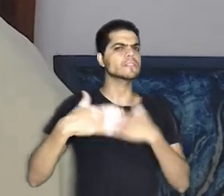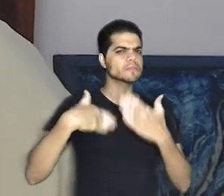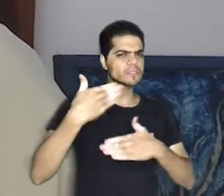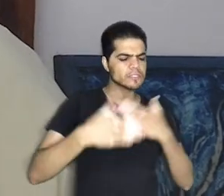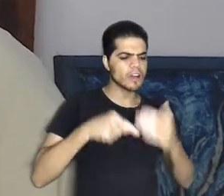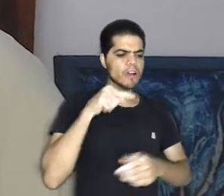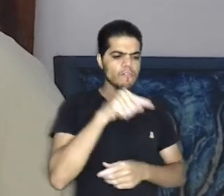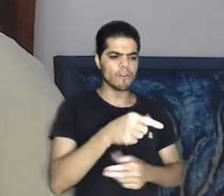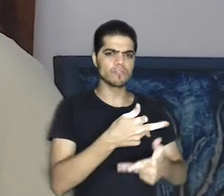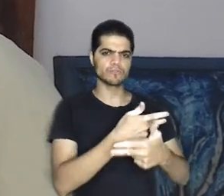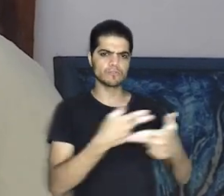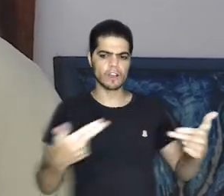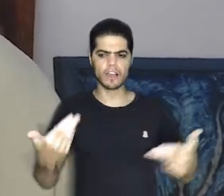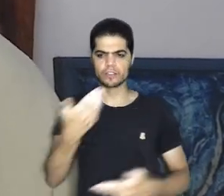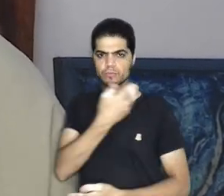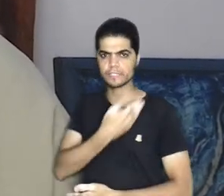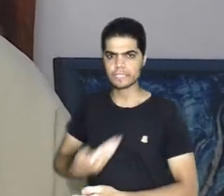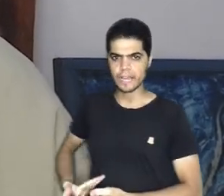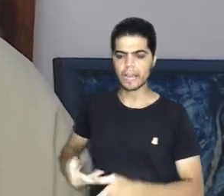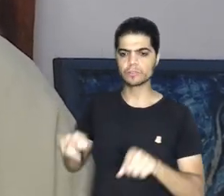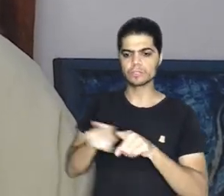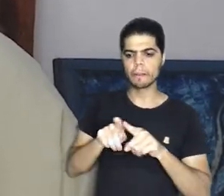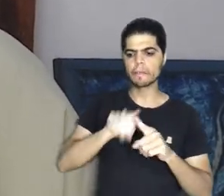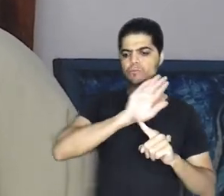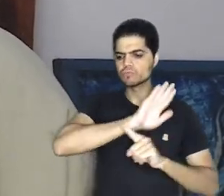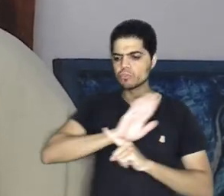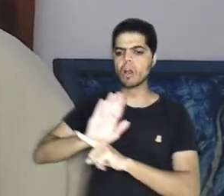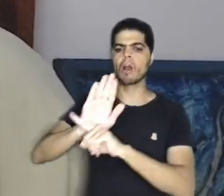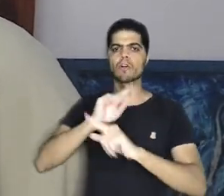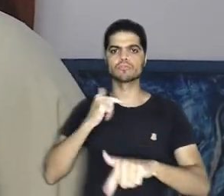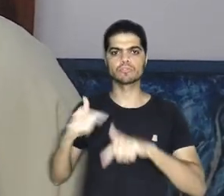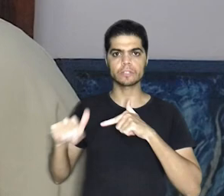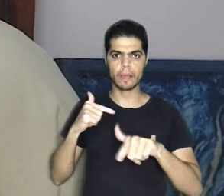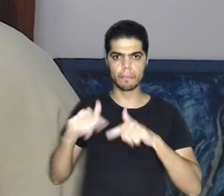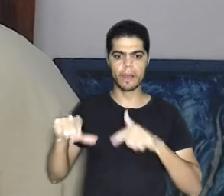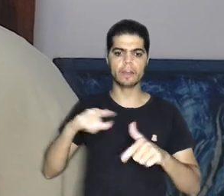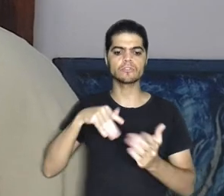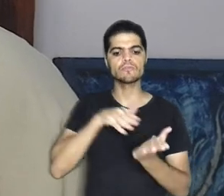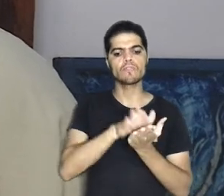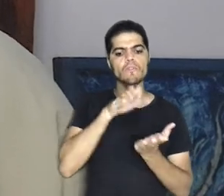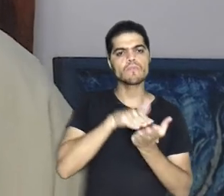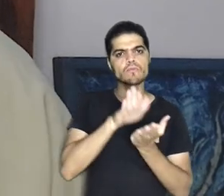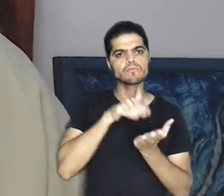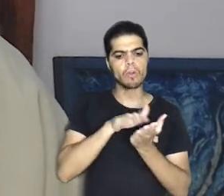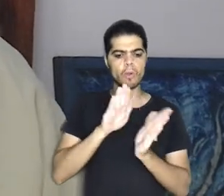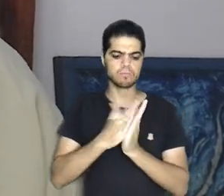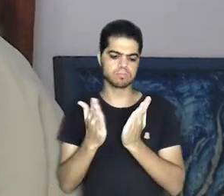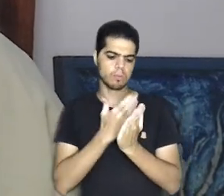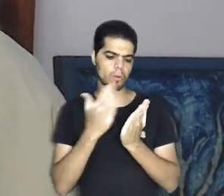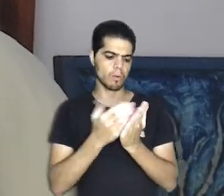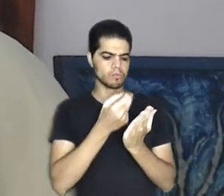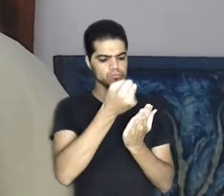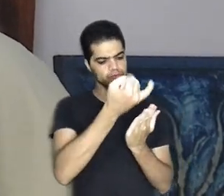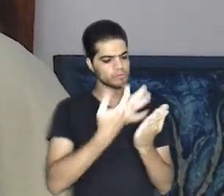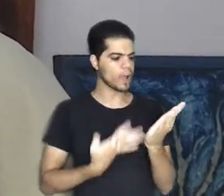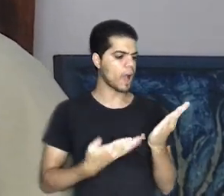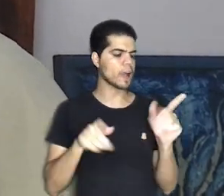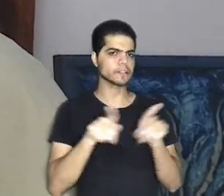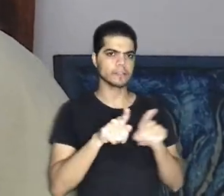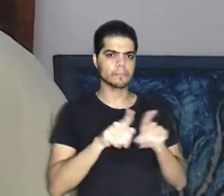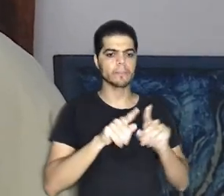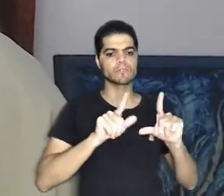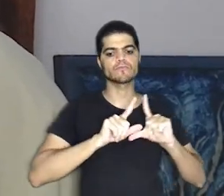dos serviços do Estado, ele irá imprimir vários almanacs, né, produzir guias